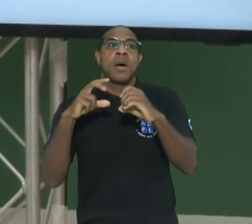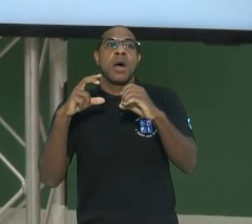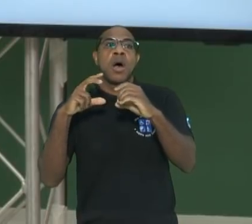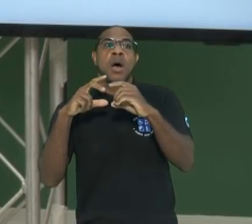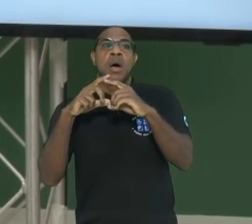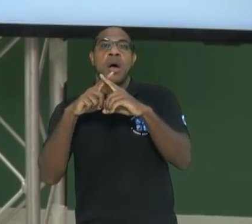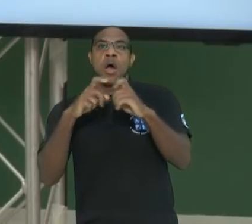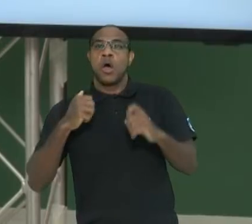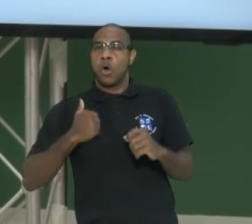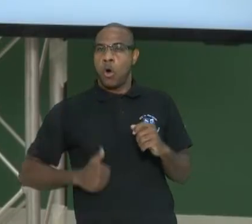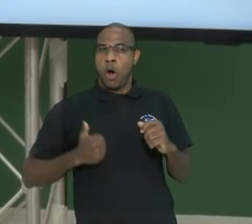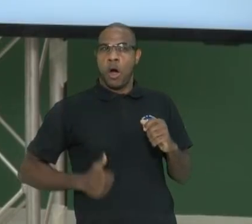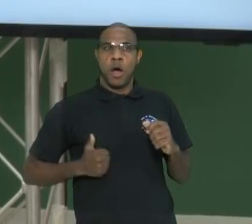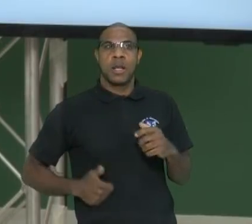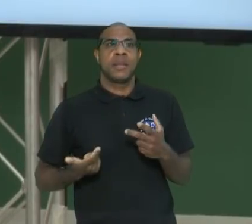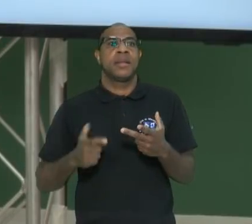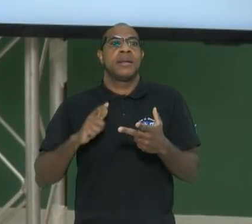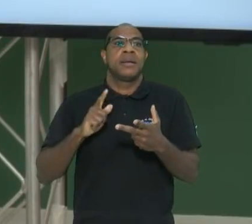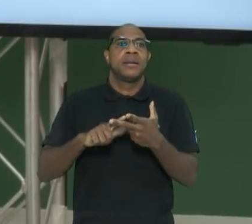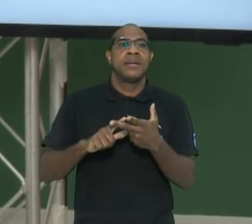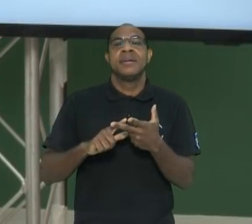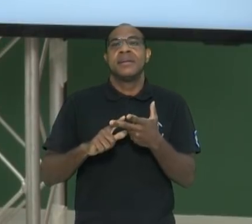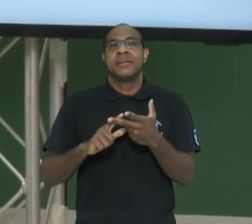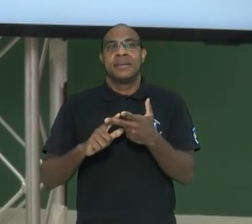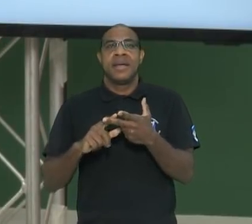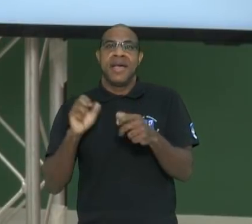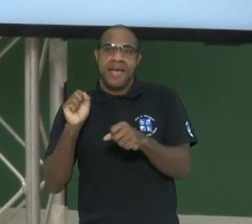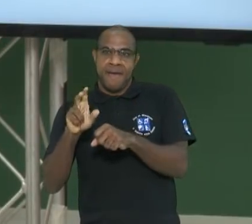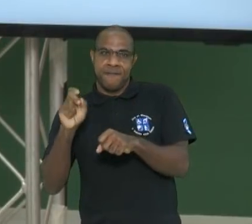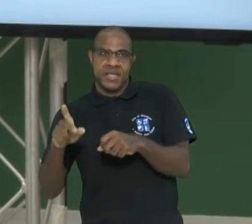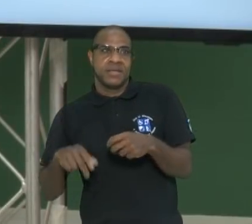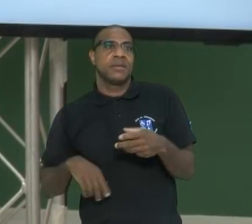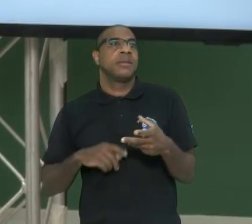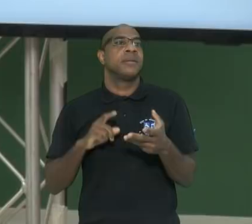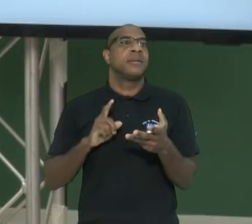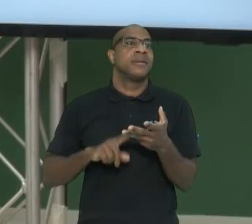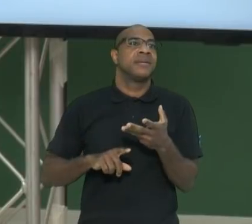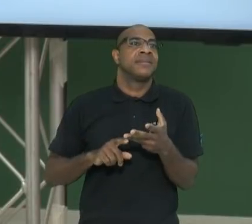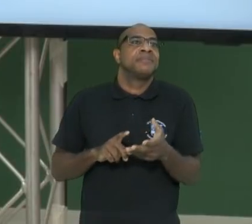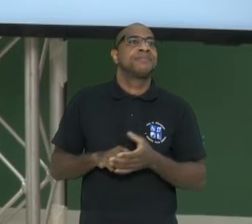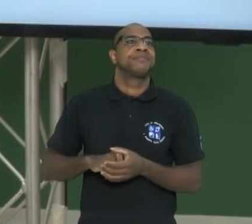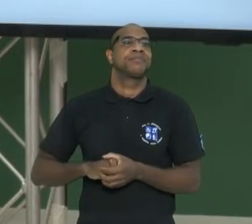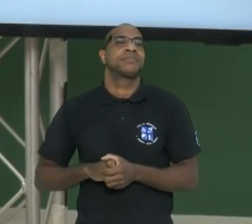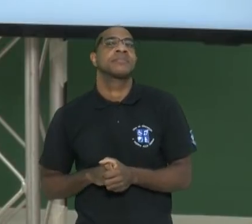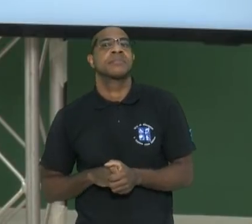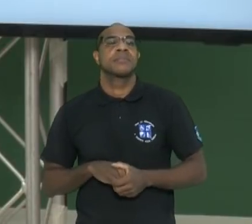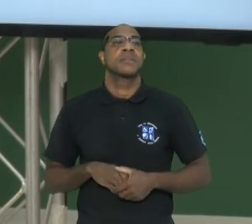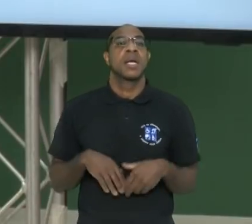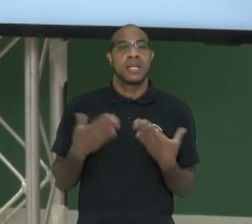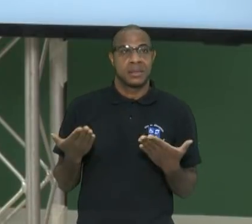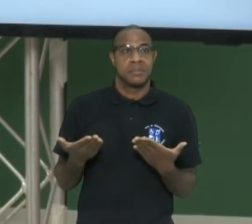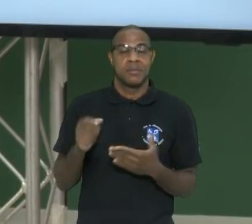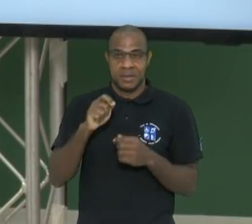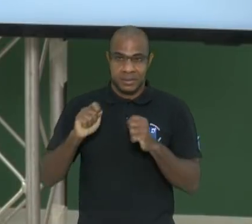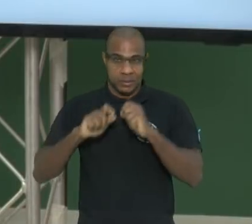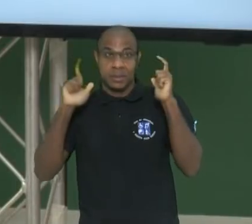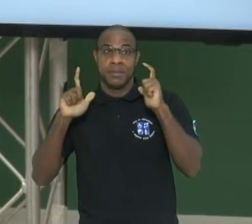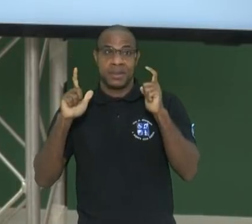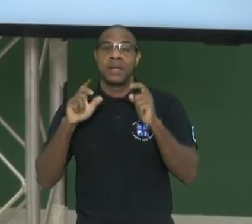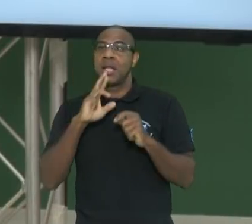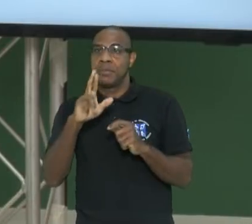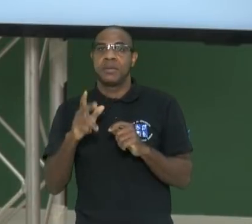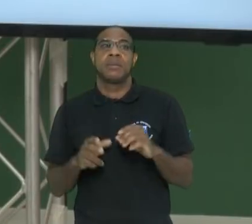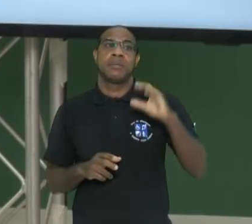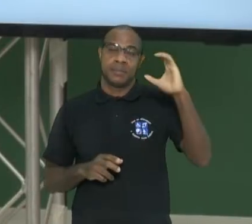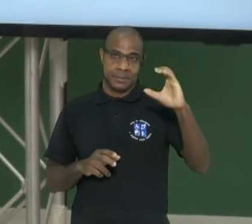Bactéria, pessoal. E poliomielite e hepatite é vírus. Eu tentei pegar vocês nessa, né? Mas vocês estão super espertos e responderam